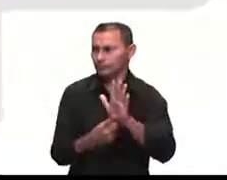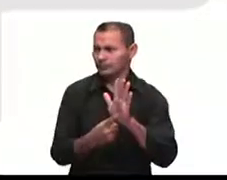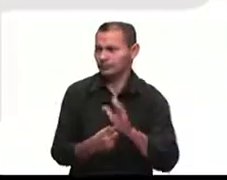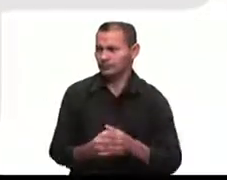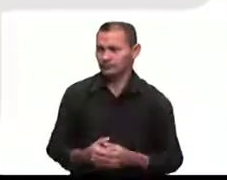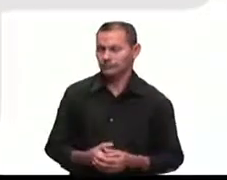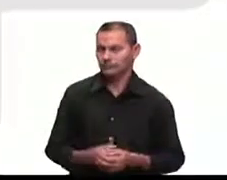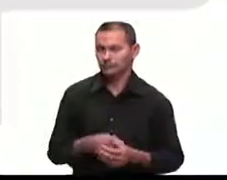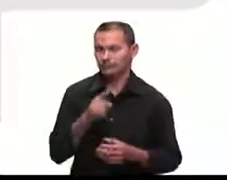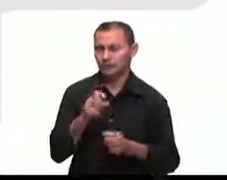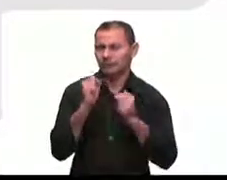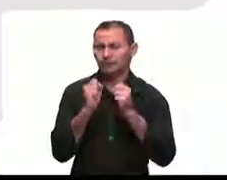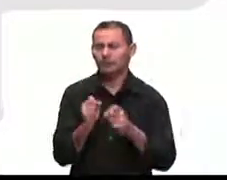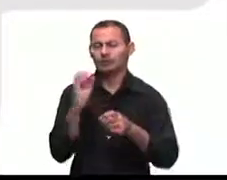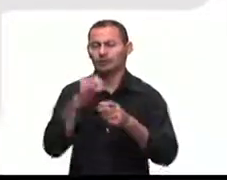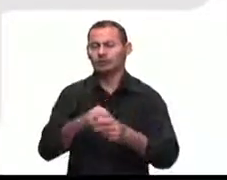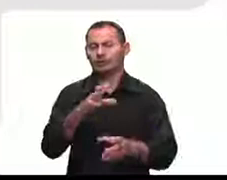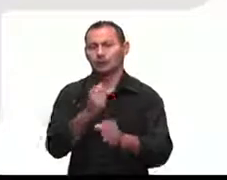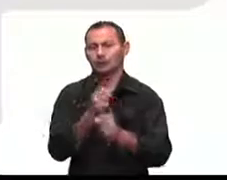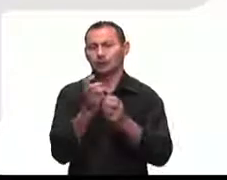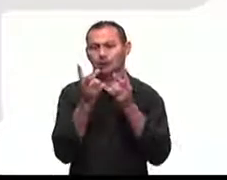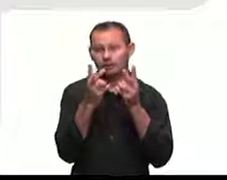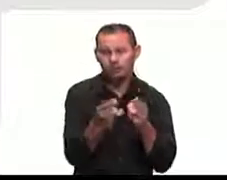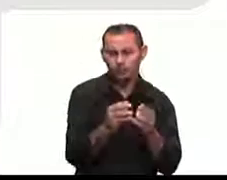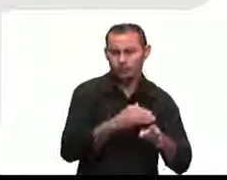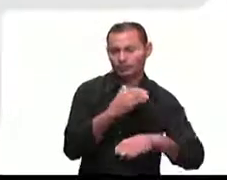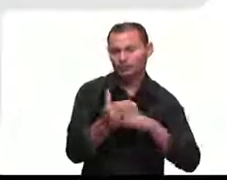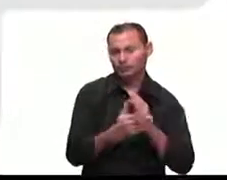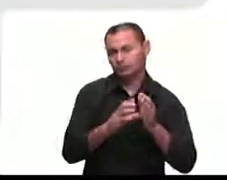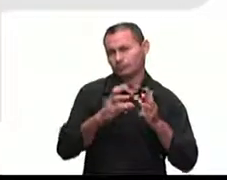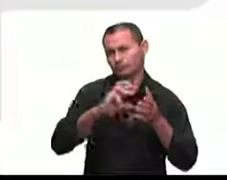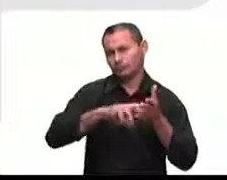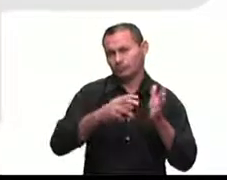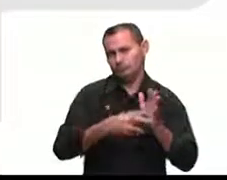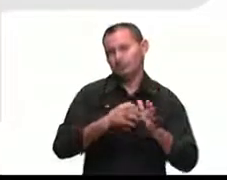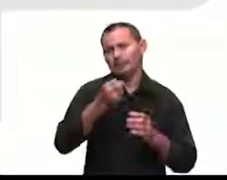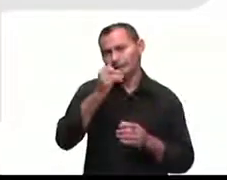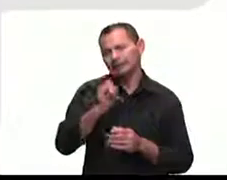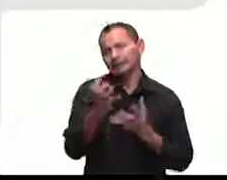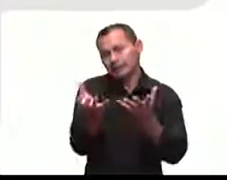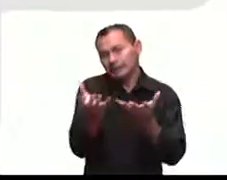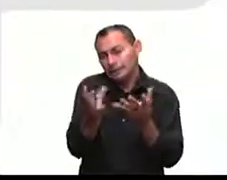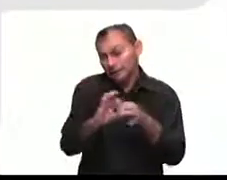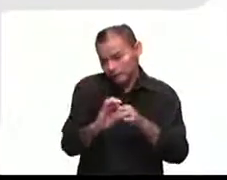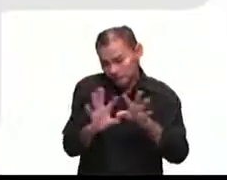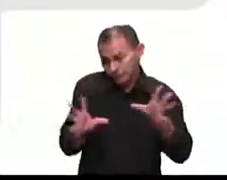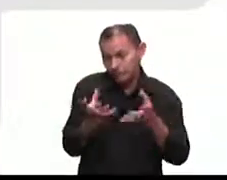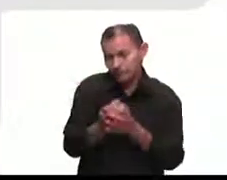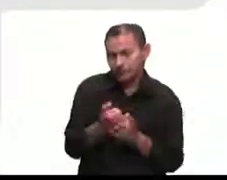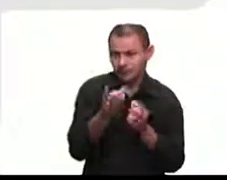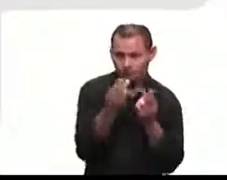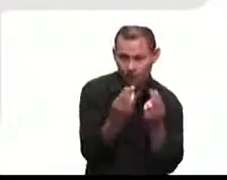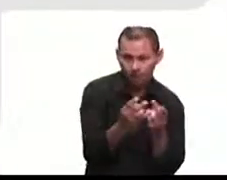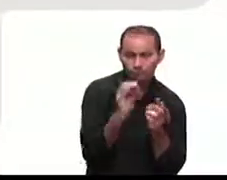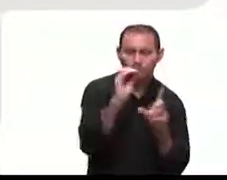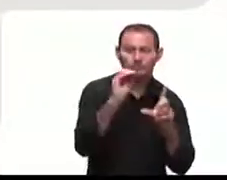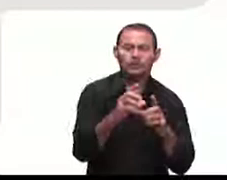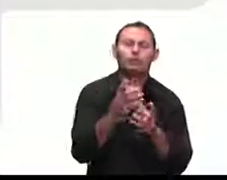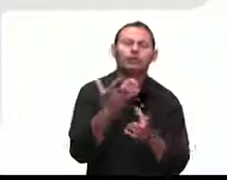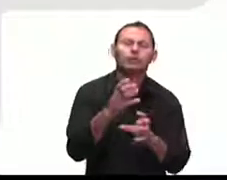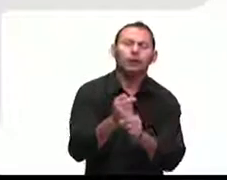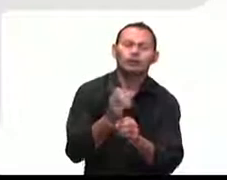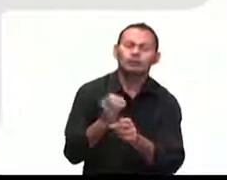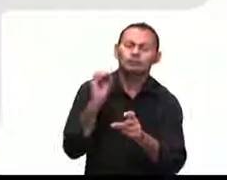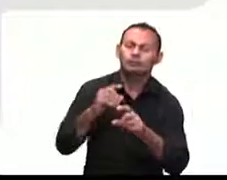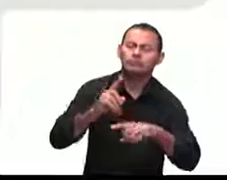apresentados. E você pode atribuir nota igual para todos os conceitos se quiser, né? Ou seja, qual a nota que você vai